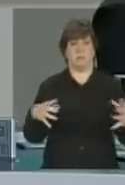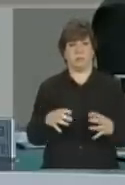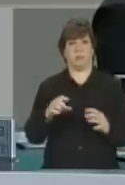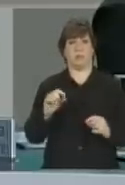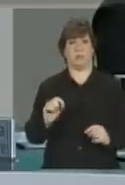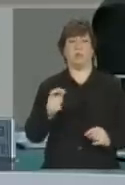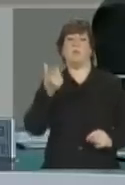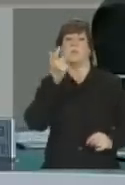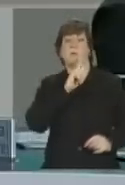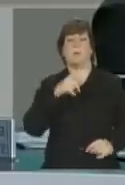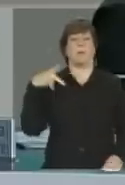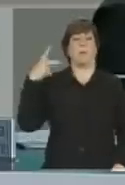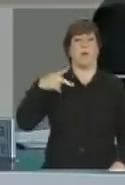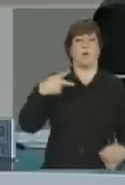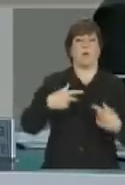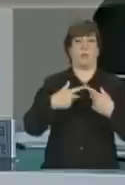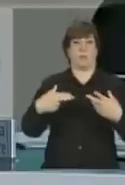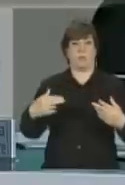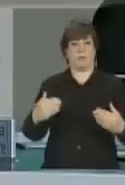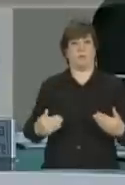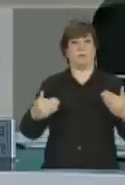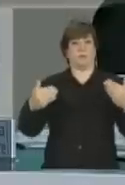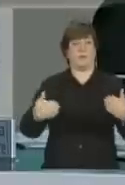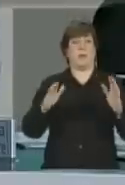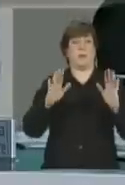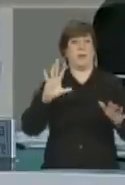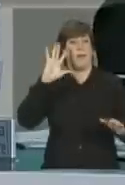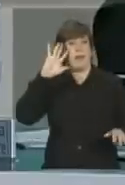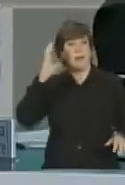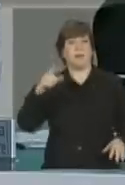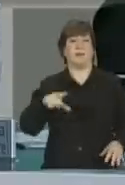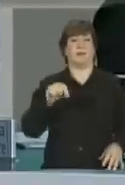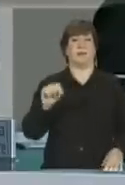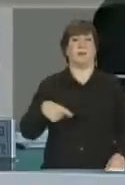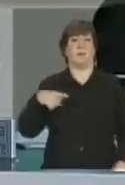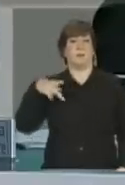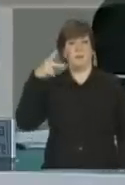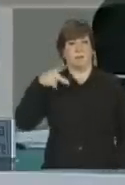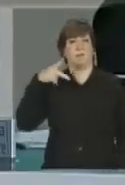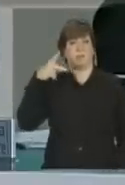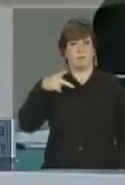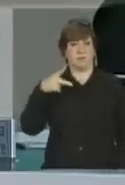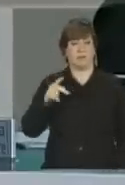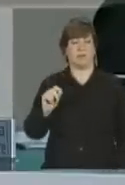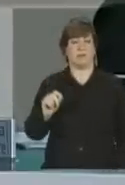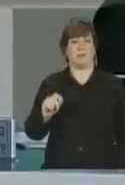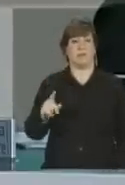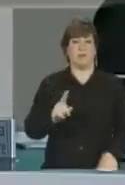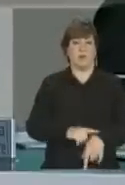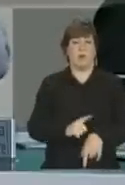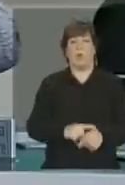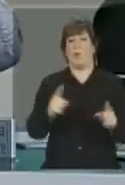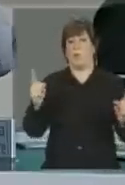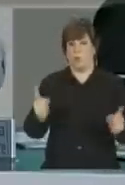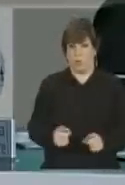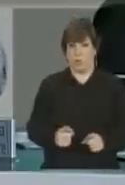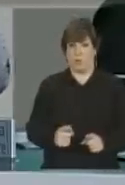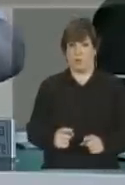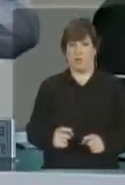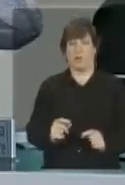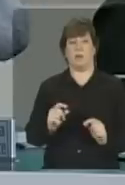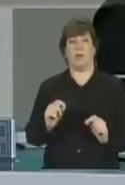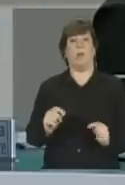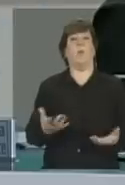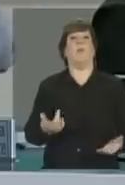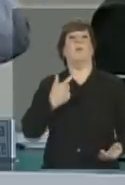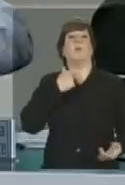políticos acontecerão à frente, mas a decisão política é de curto prazo. Então, você quer, na realidade, o que é